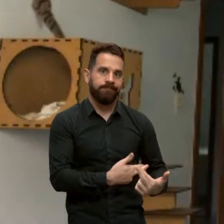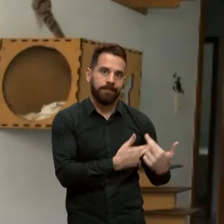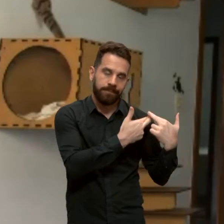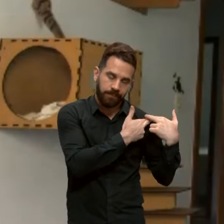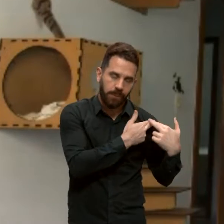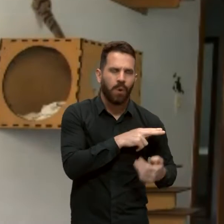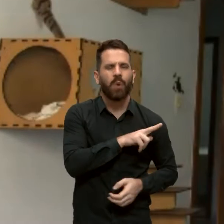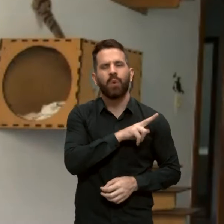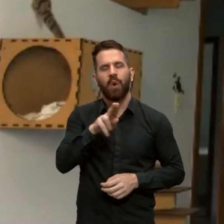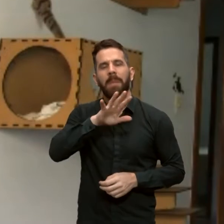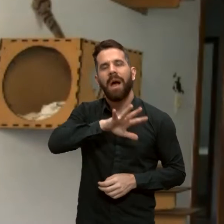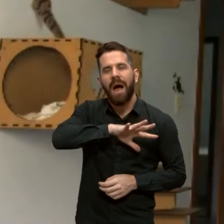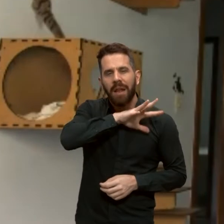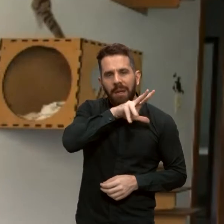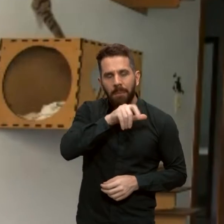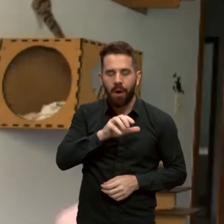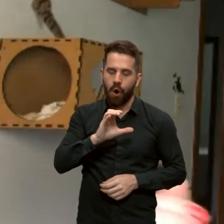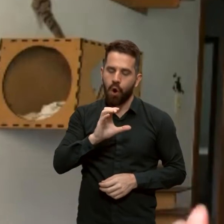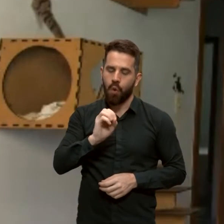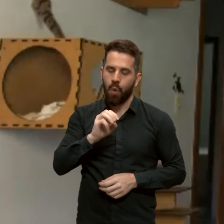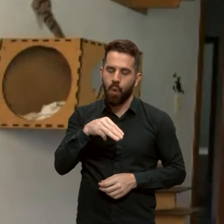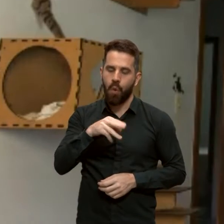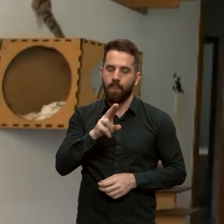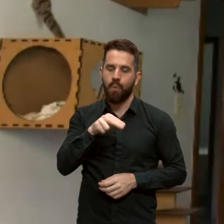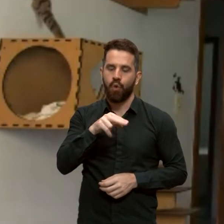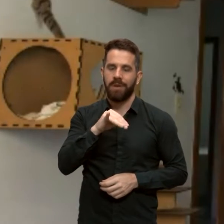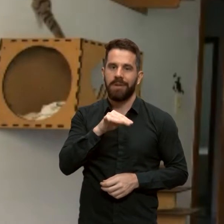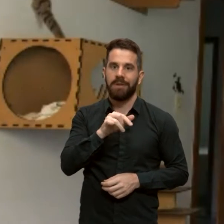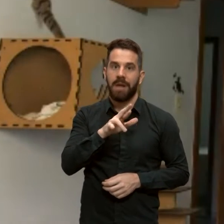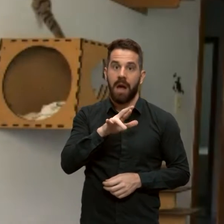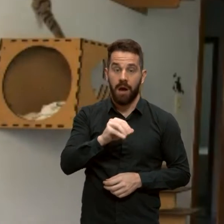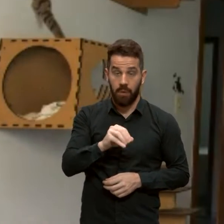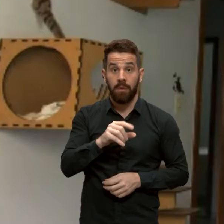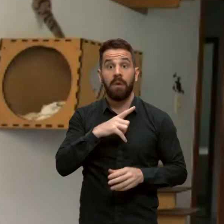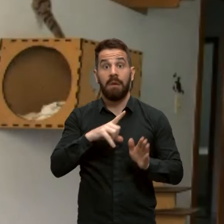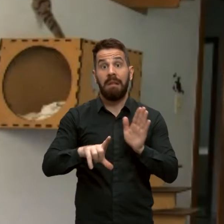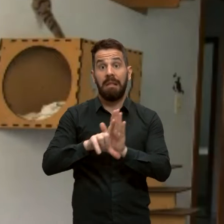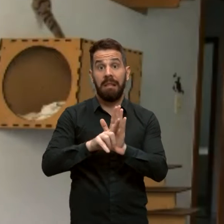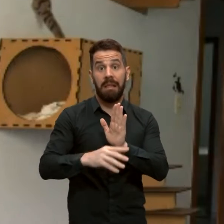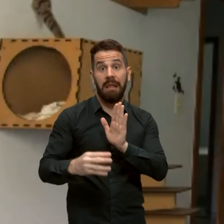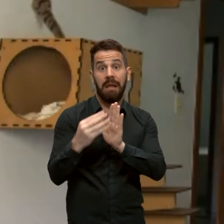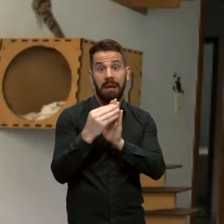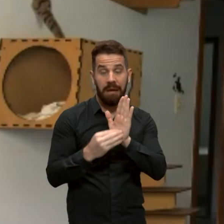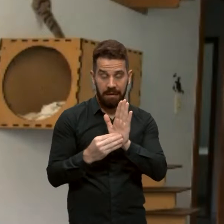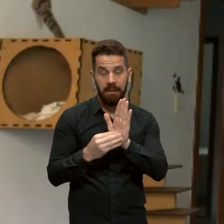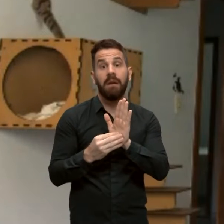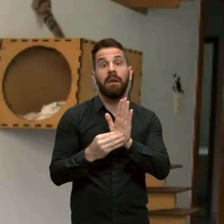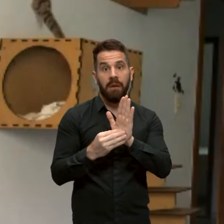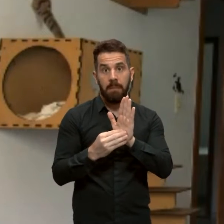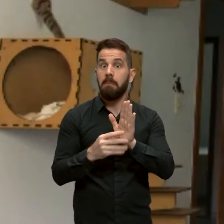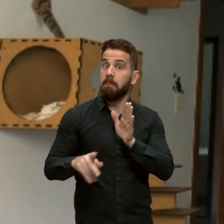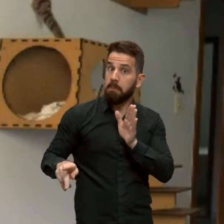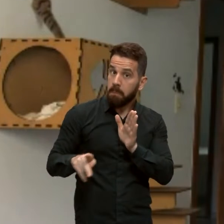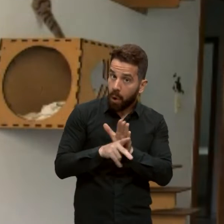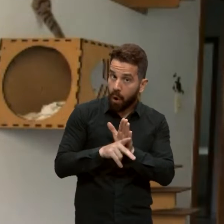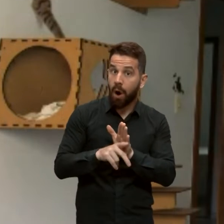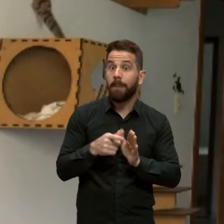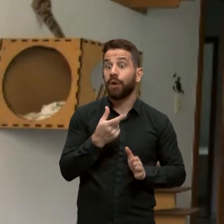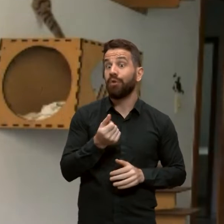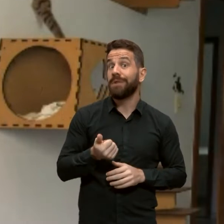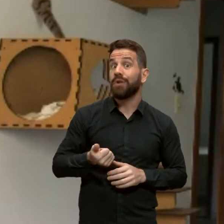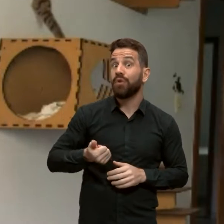chamado animal comunitário, e ele hoje está inserido na Lei 17767 de 2012. Então,